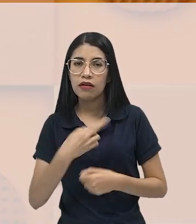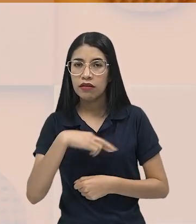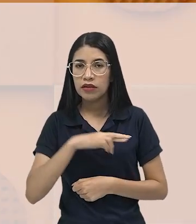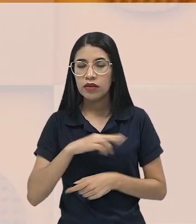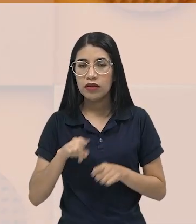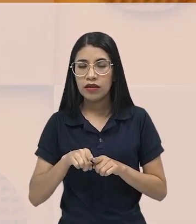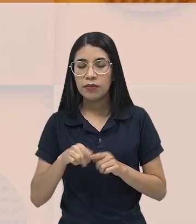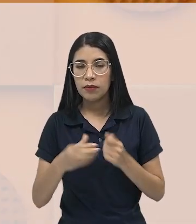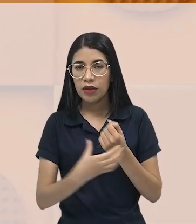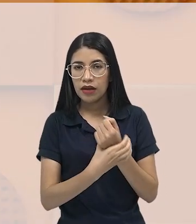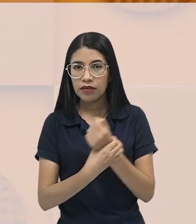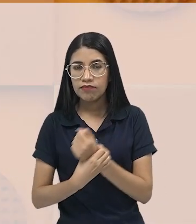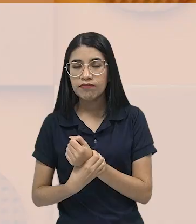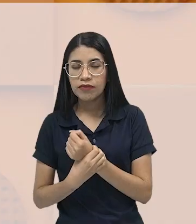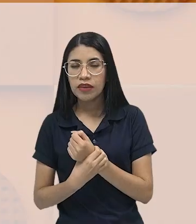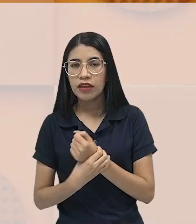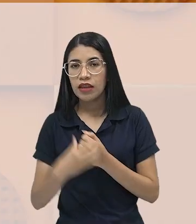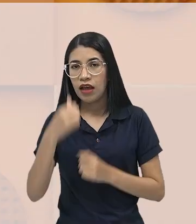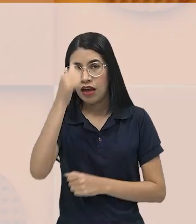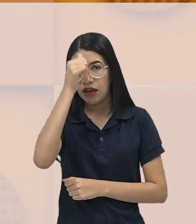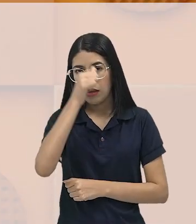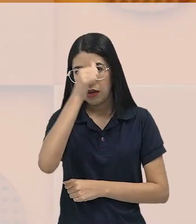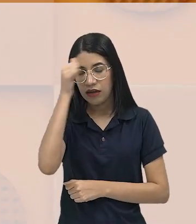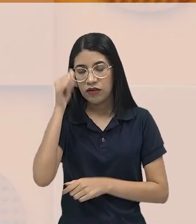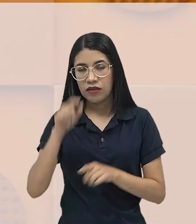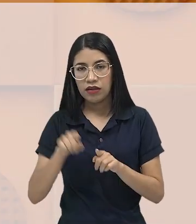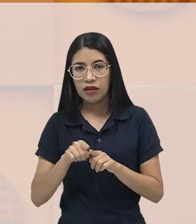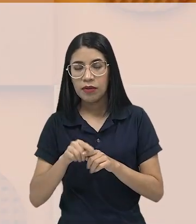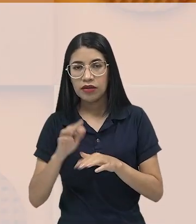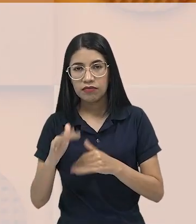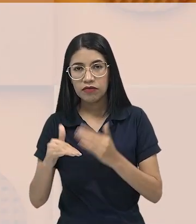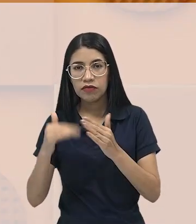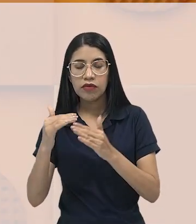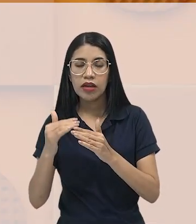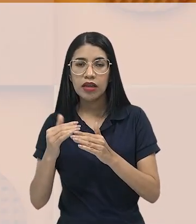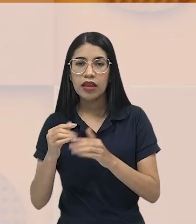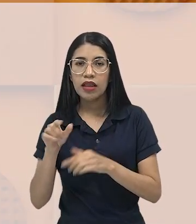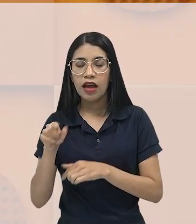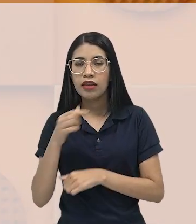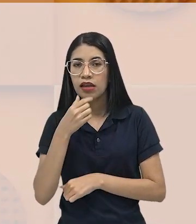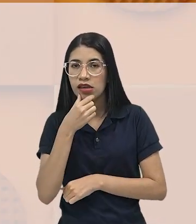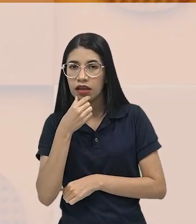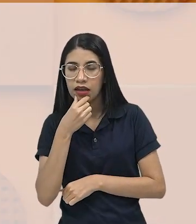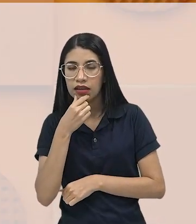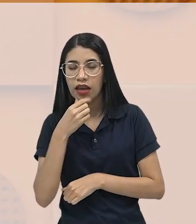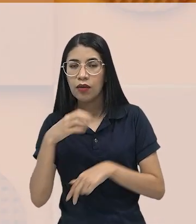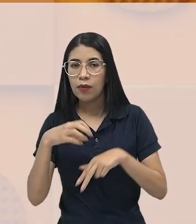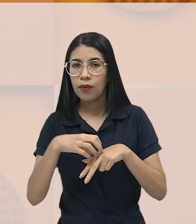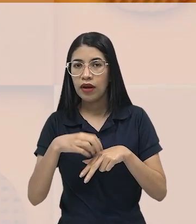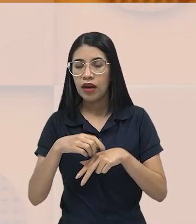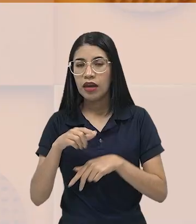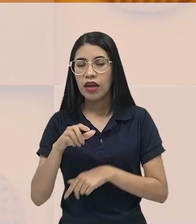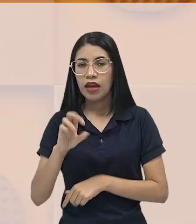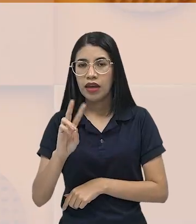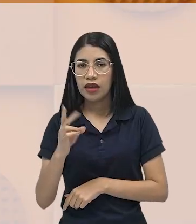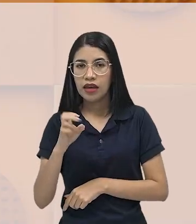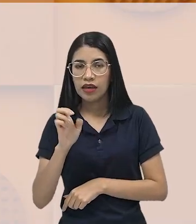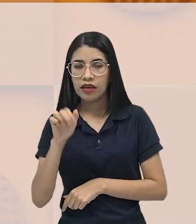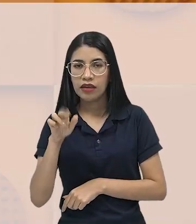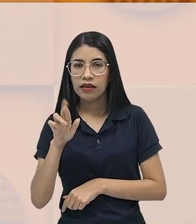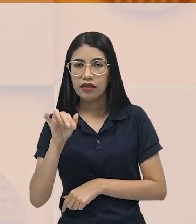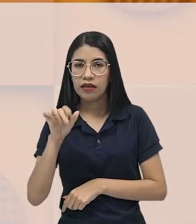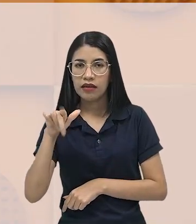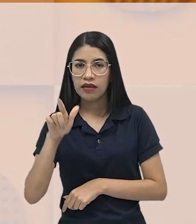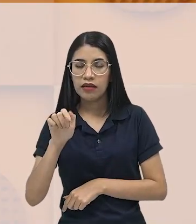absolutista anglicana, né, afinal o anglicanismo ele foi desenvolvido, né, na Inglaterra ali pelo rei Henrique VIII, né?